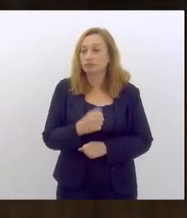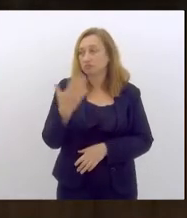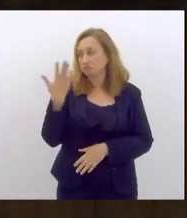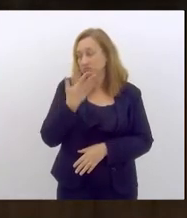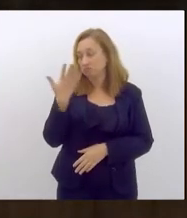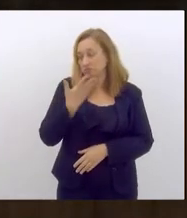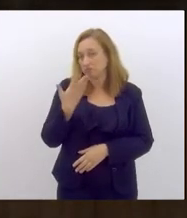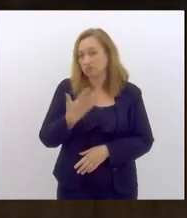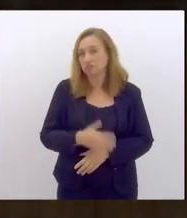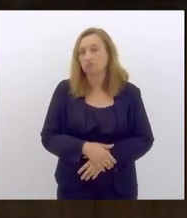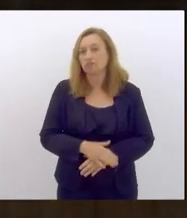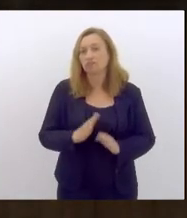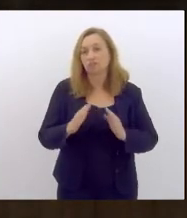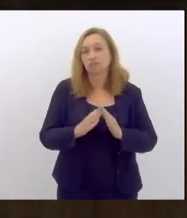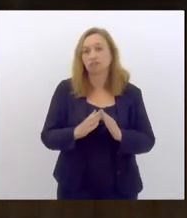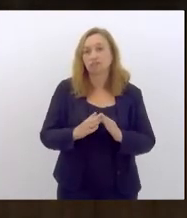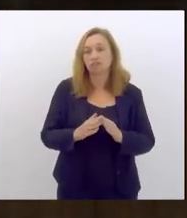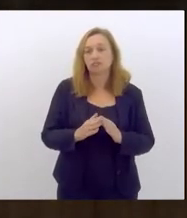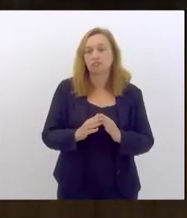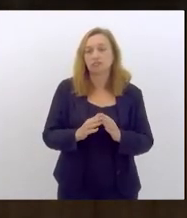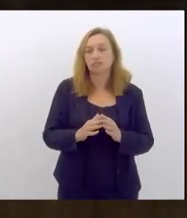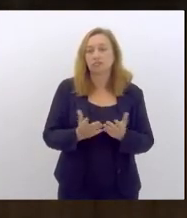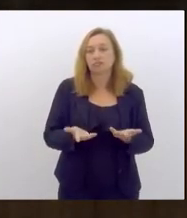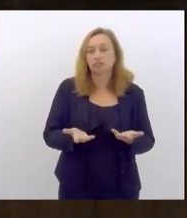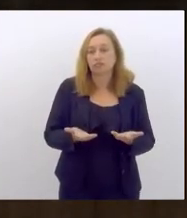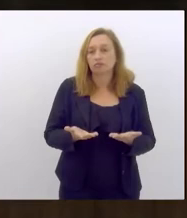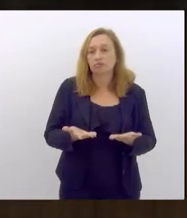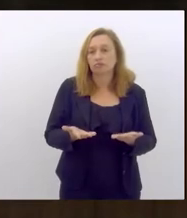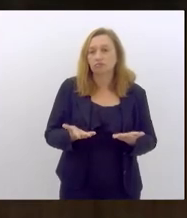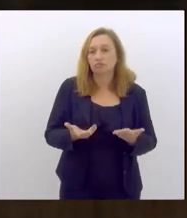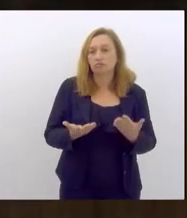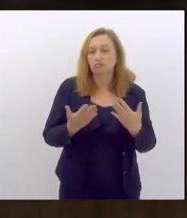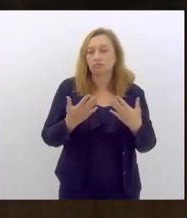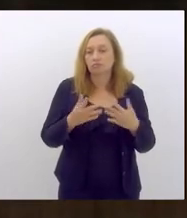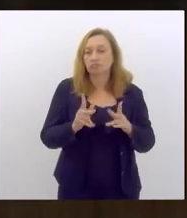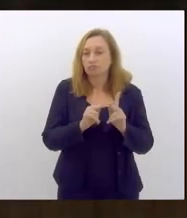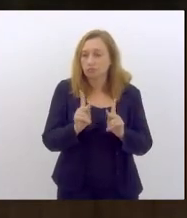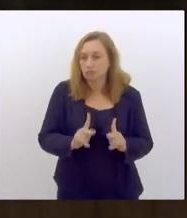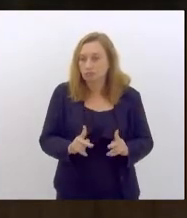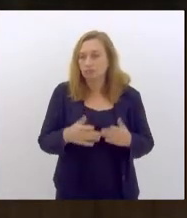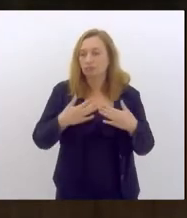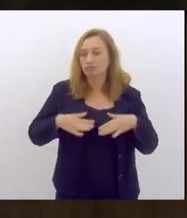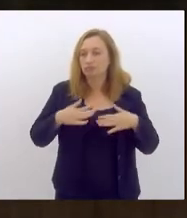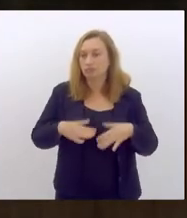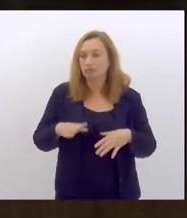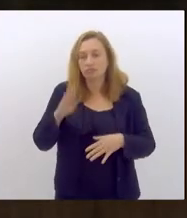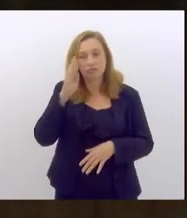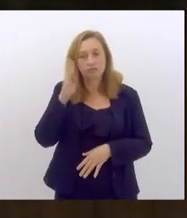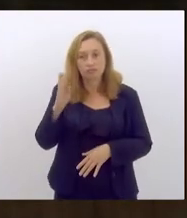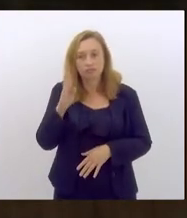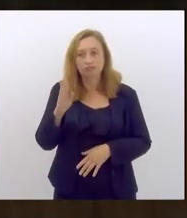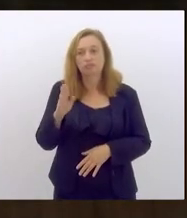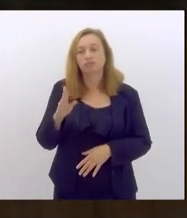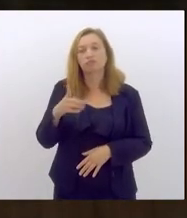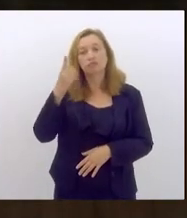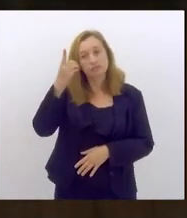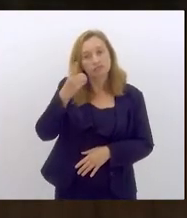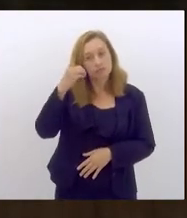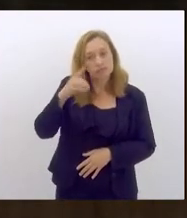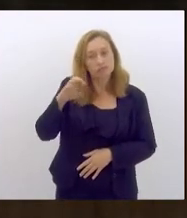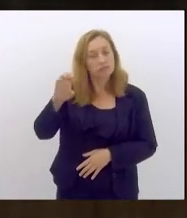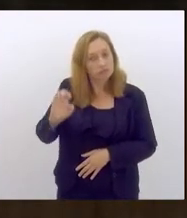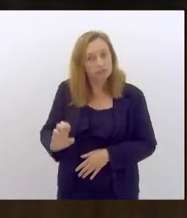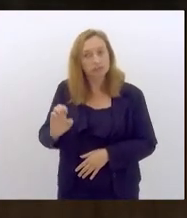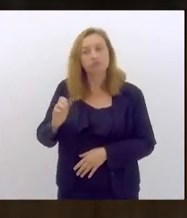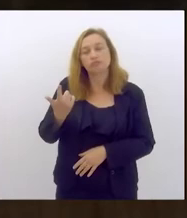via a casa tão coesa, os deputados, principalmente os deputados de esquerda, que conseguiram